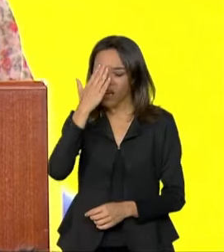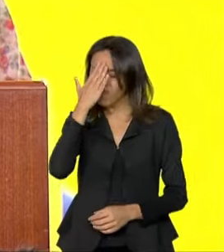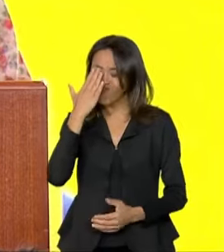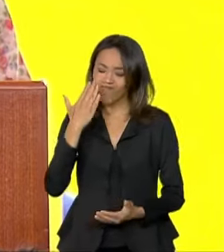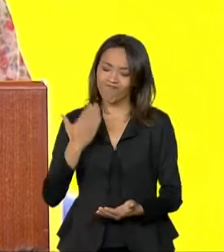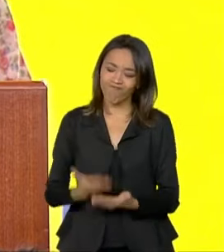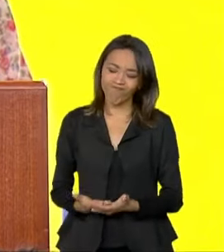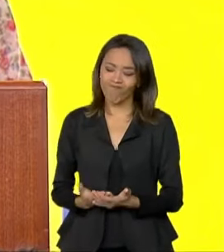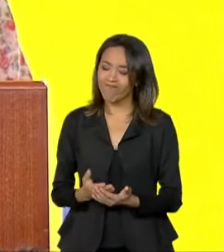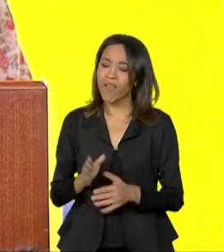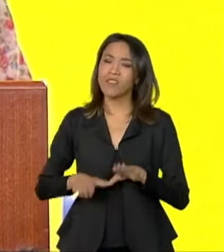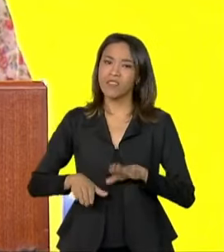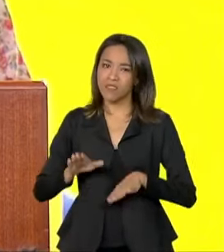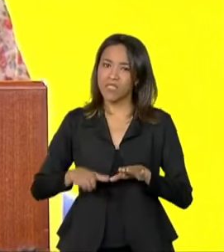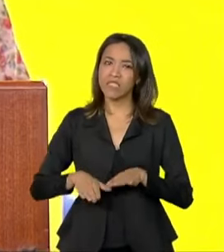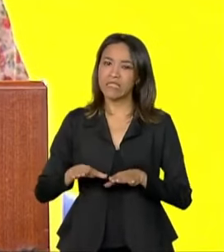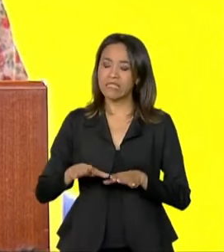desacreditada.